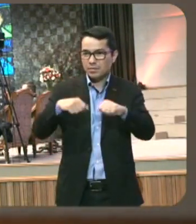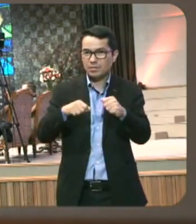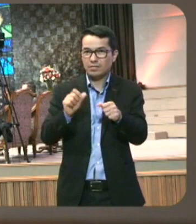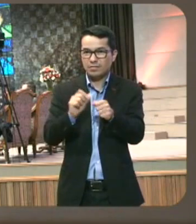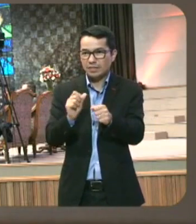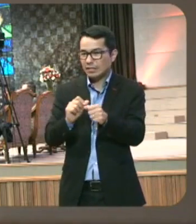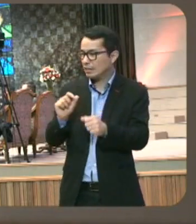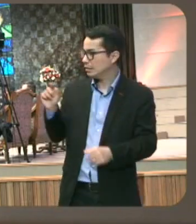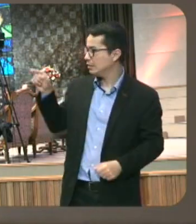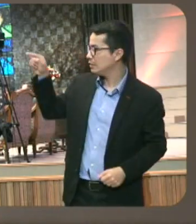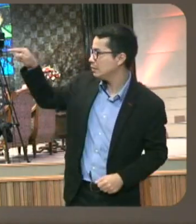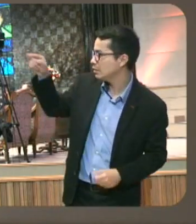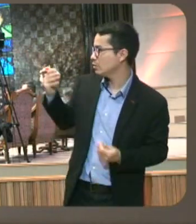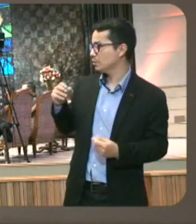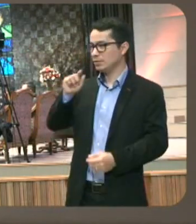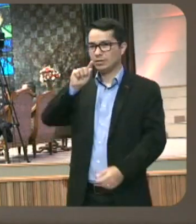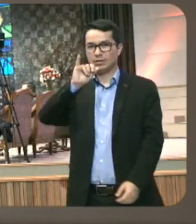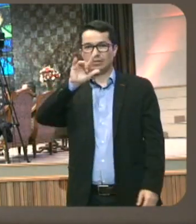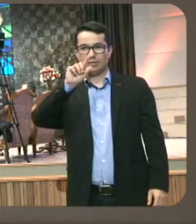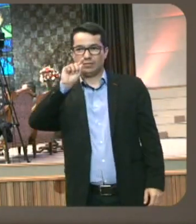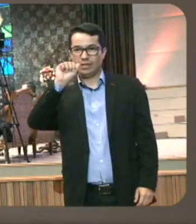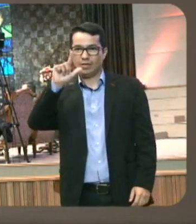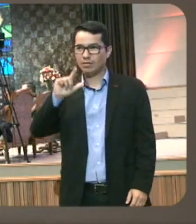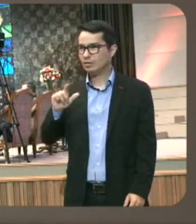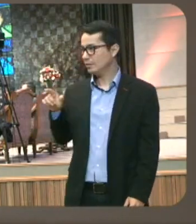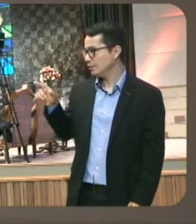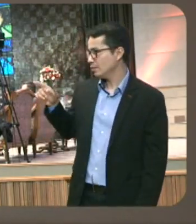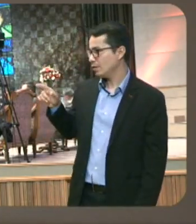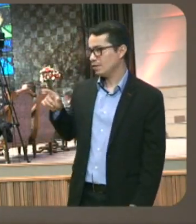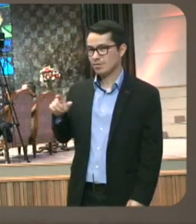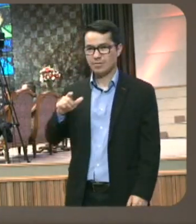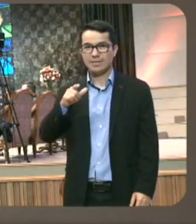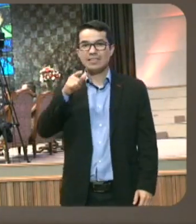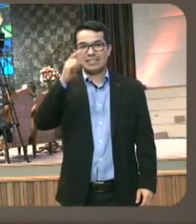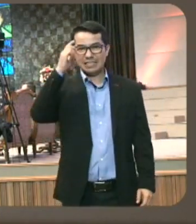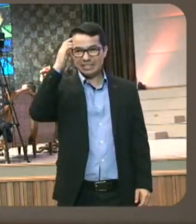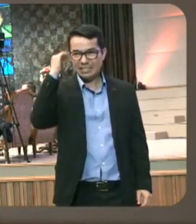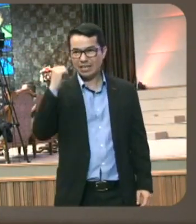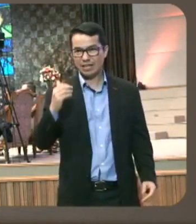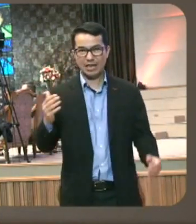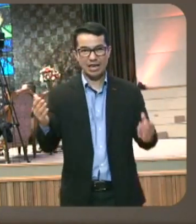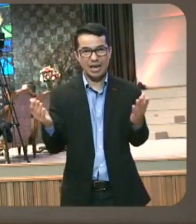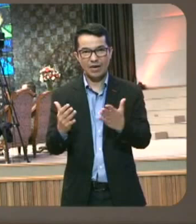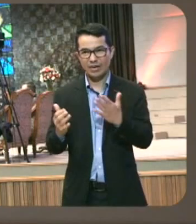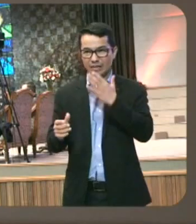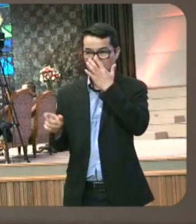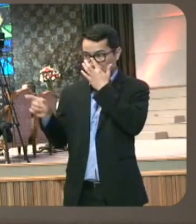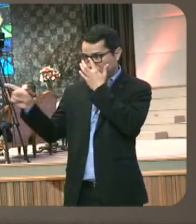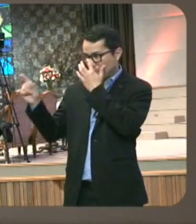aquelas pessoas. Que elas deveriam ser colocadas como